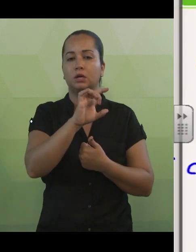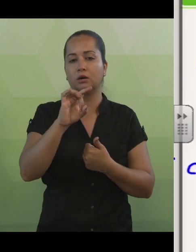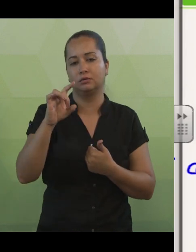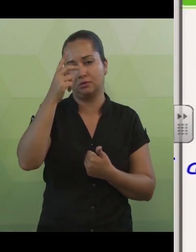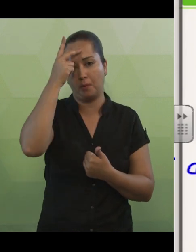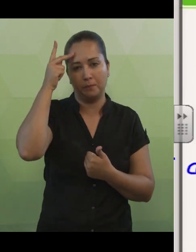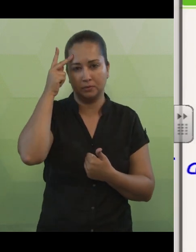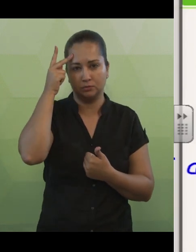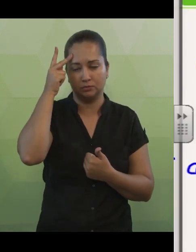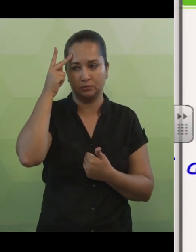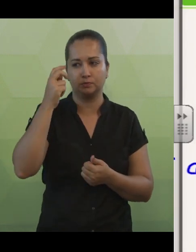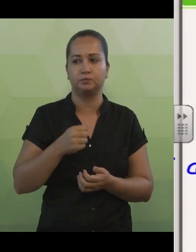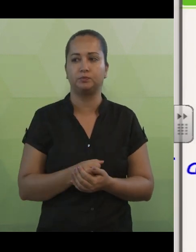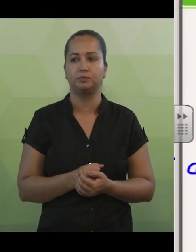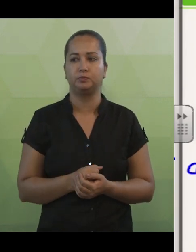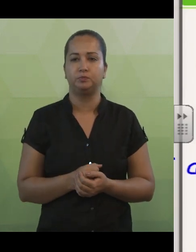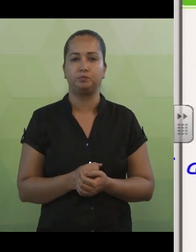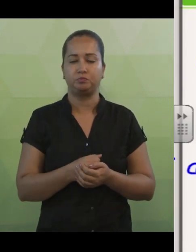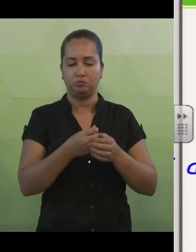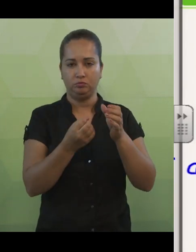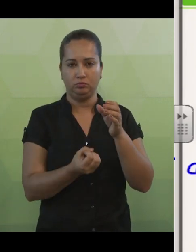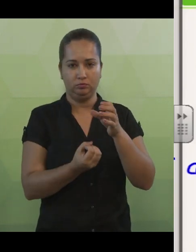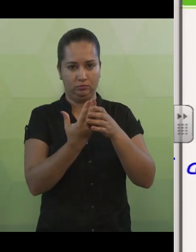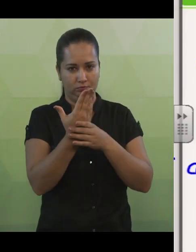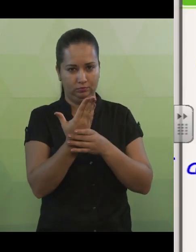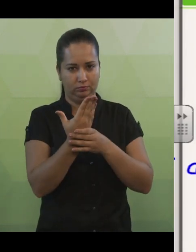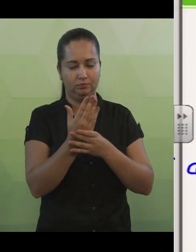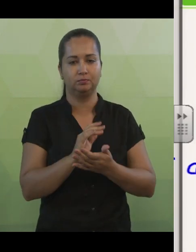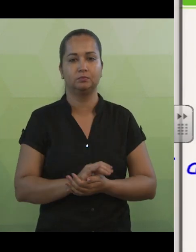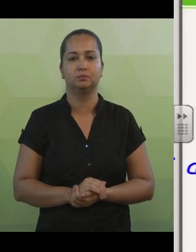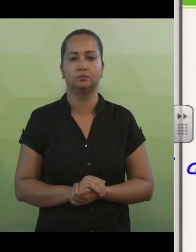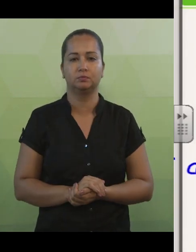vou fazer uma Create View.